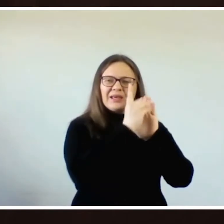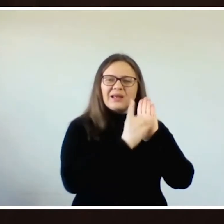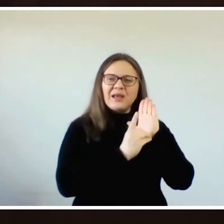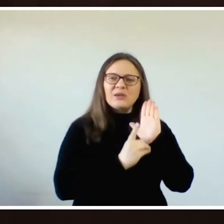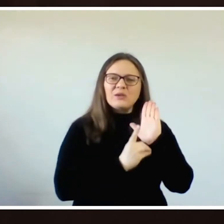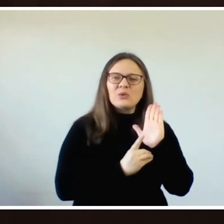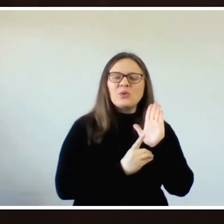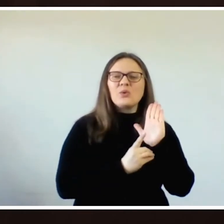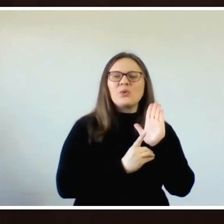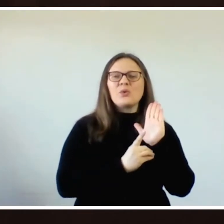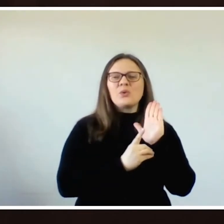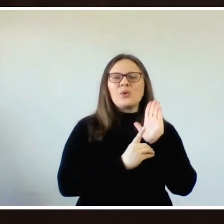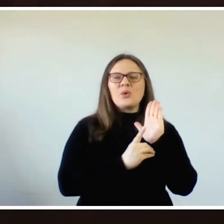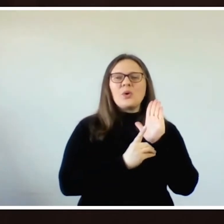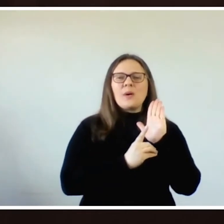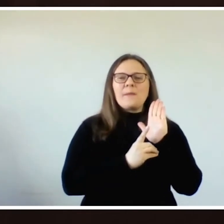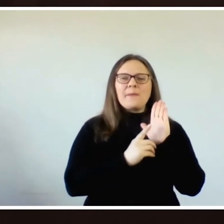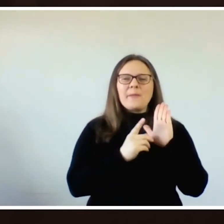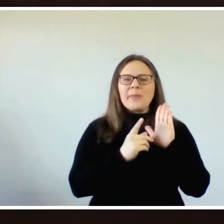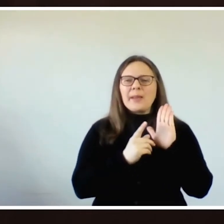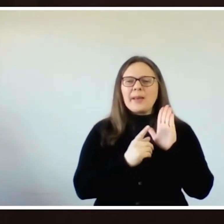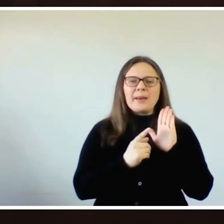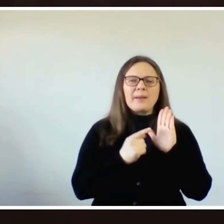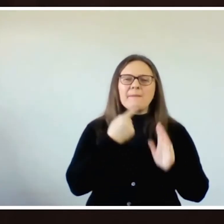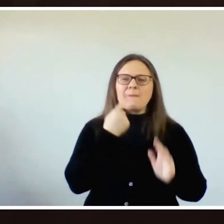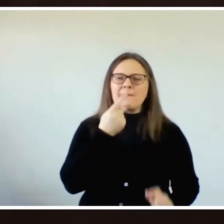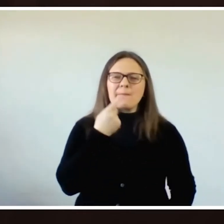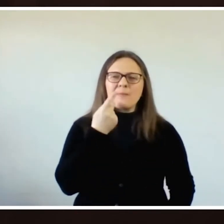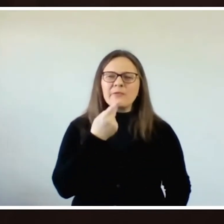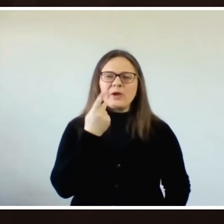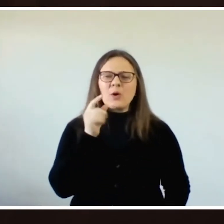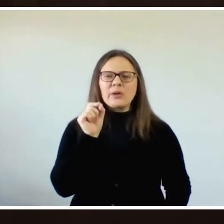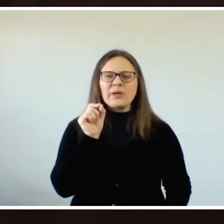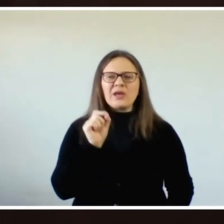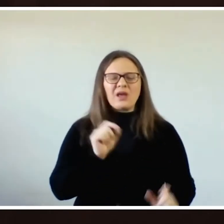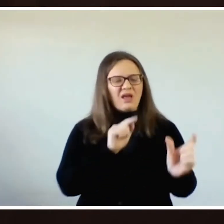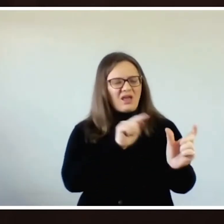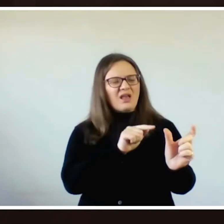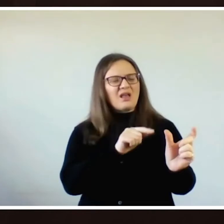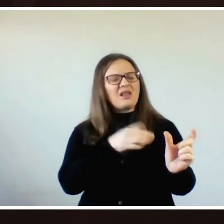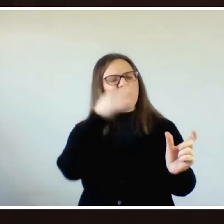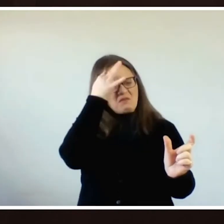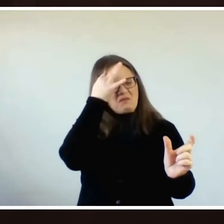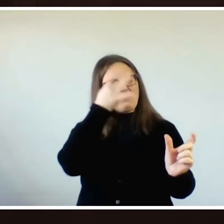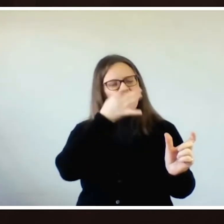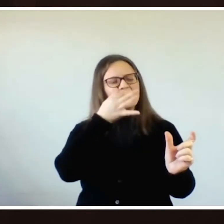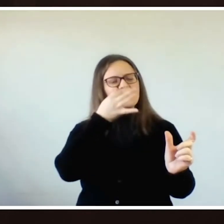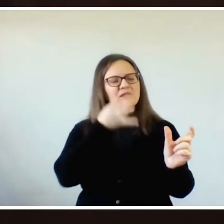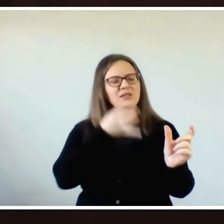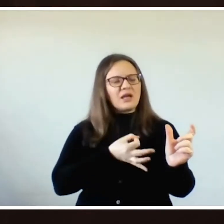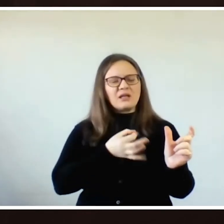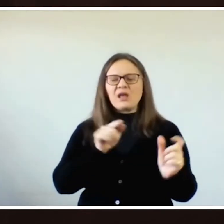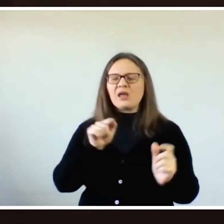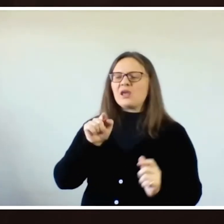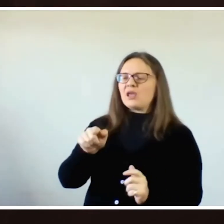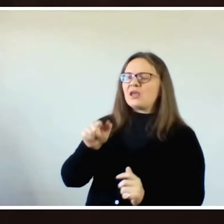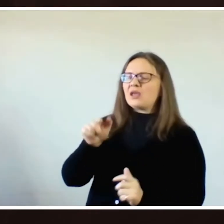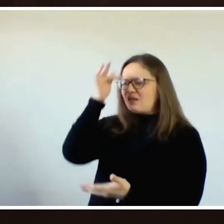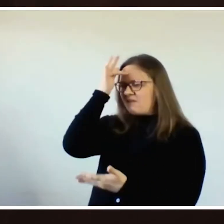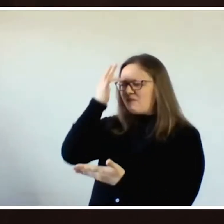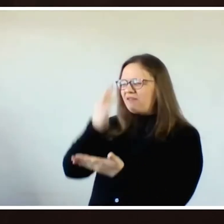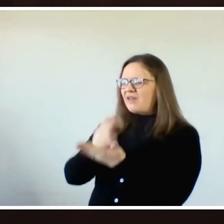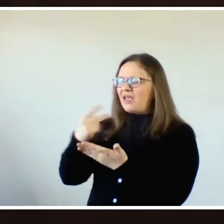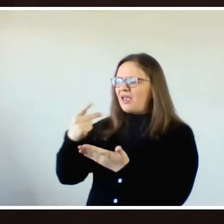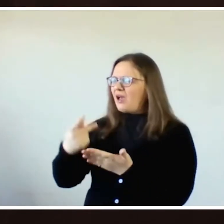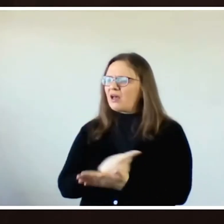quem tinha fé, né, correta, quem não tinha fé correta. Irmãos, o poder do mundo não tem nada a ver com isso, não